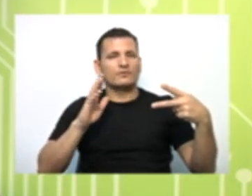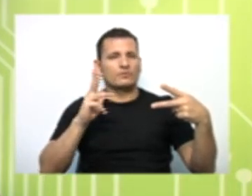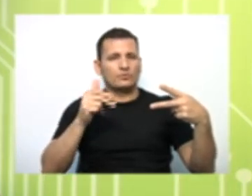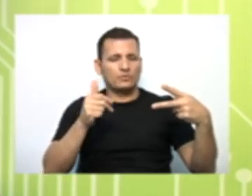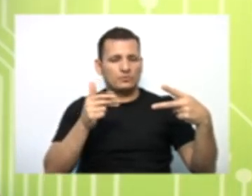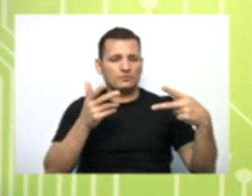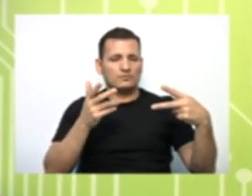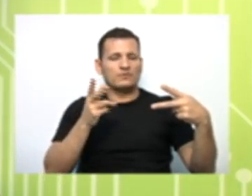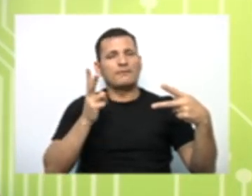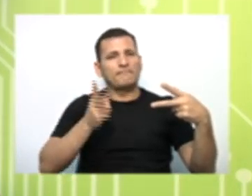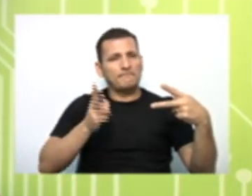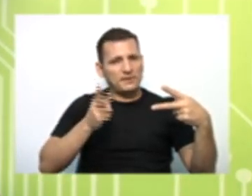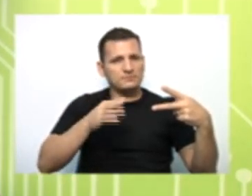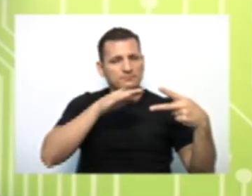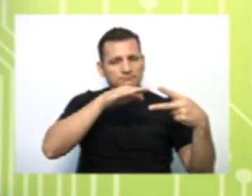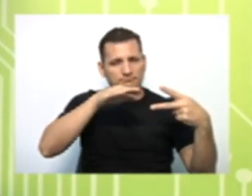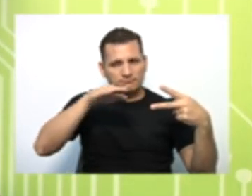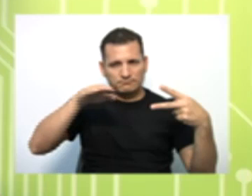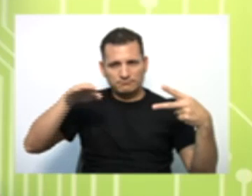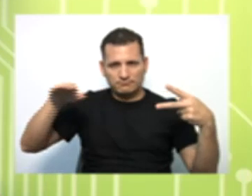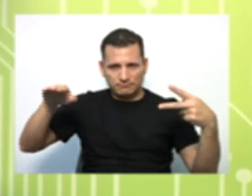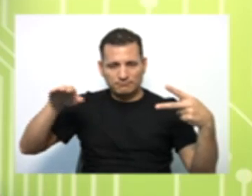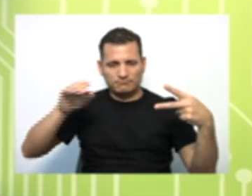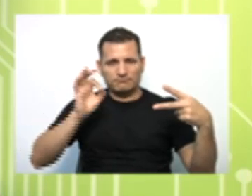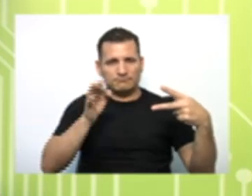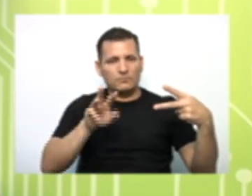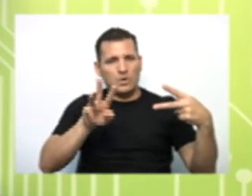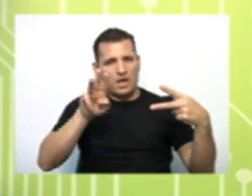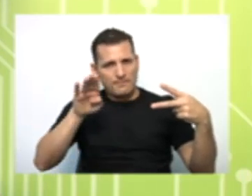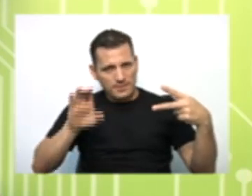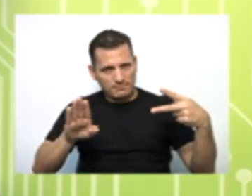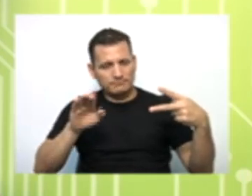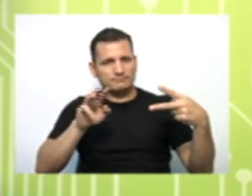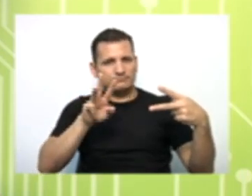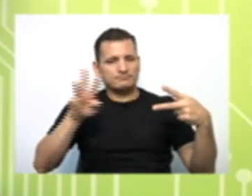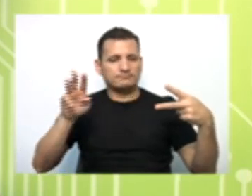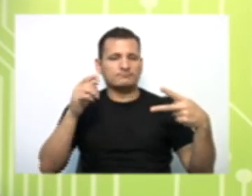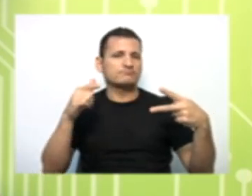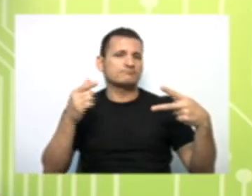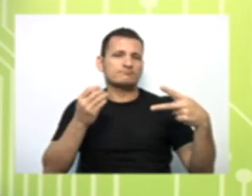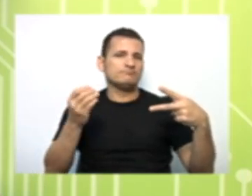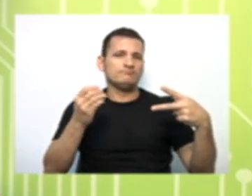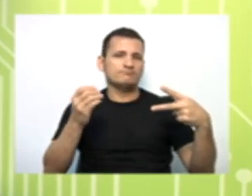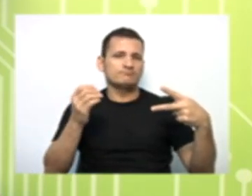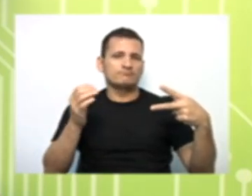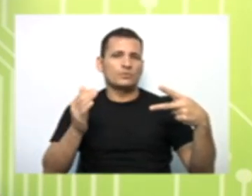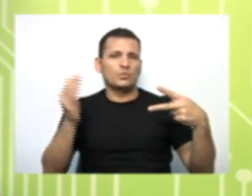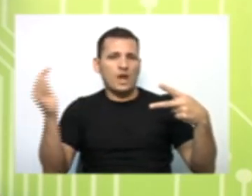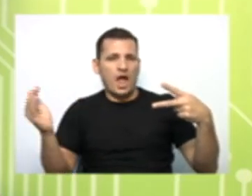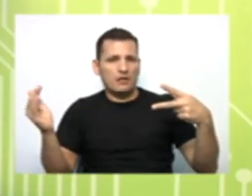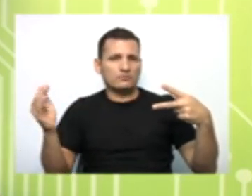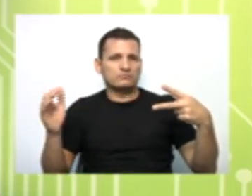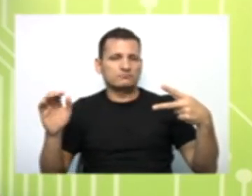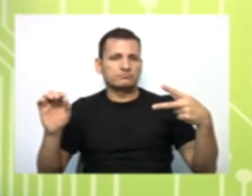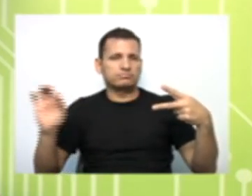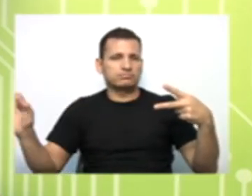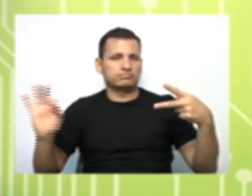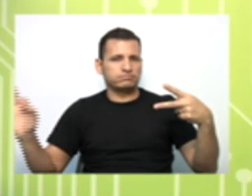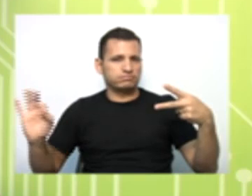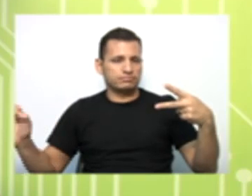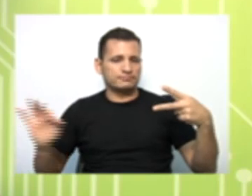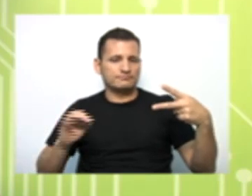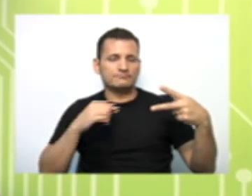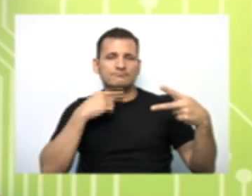mesma direção da página web. Então, não tem como eu escrever mais nada aqui do lado. Eu não vou conseguir